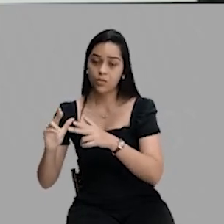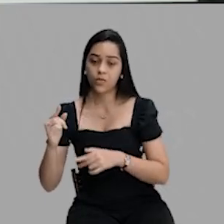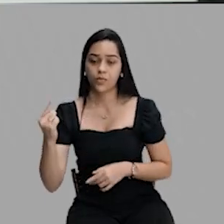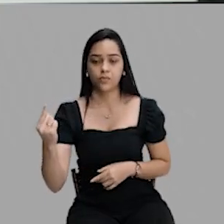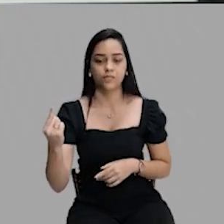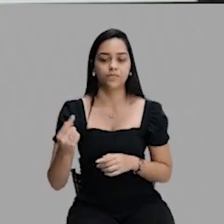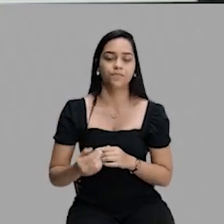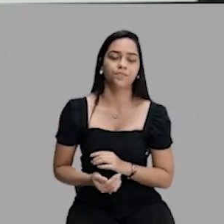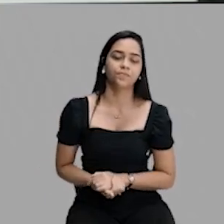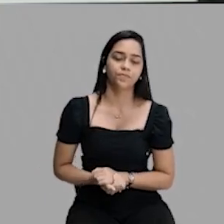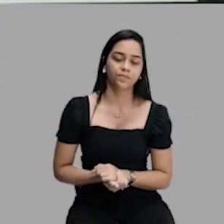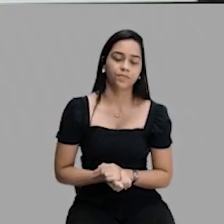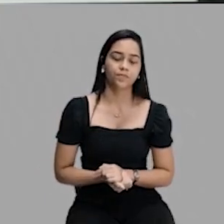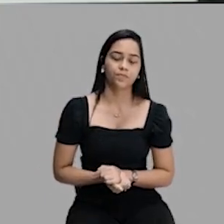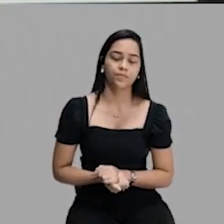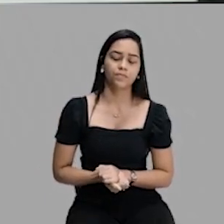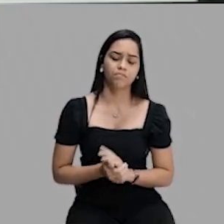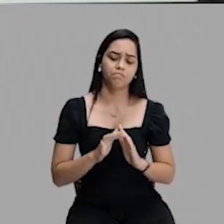1.